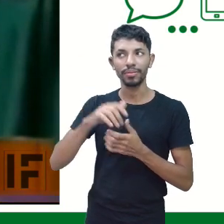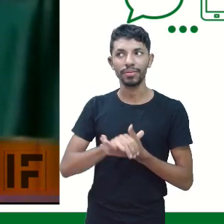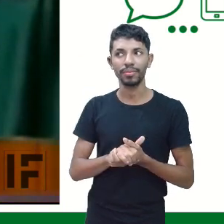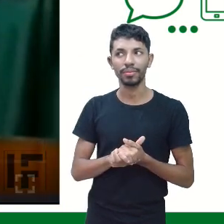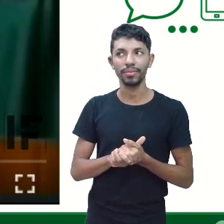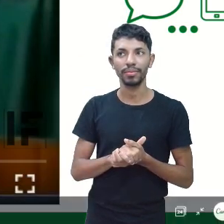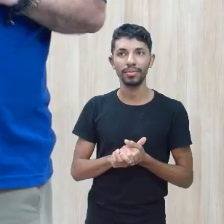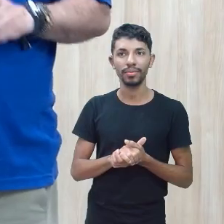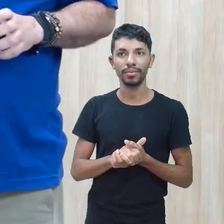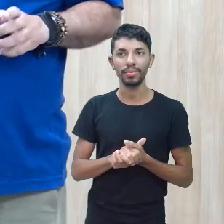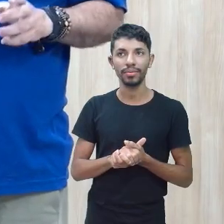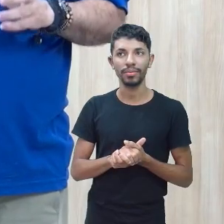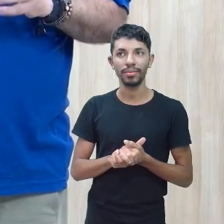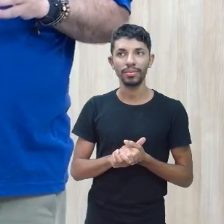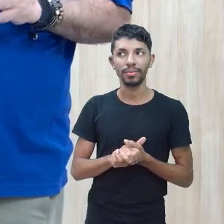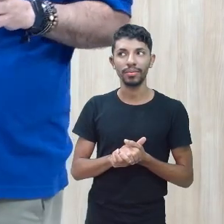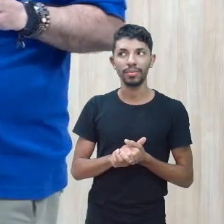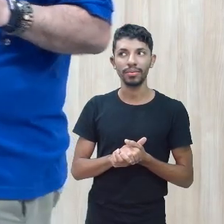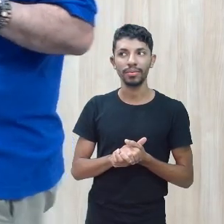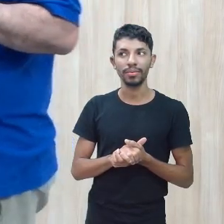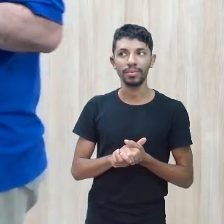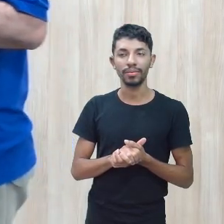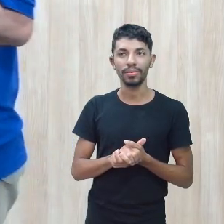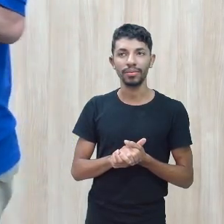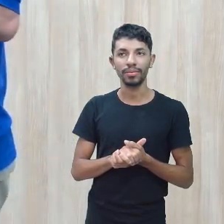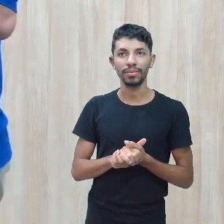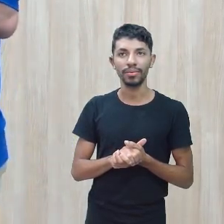cordilheira. Adiantar para o segundo vídeo.